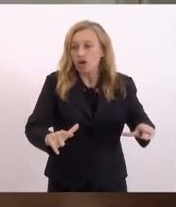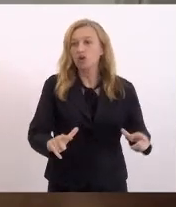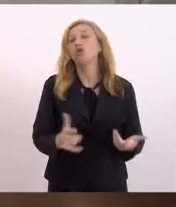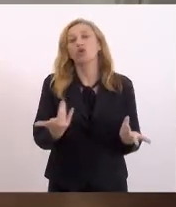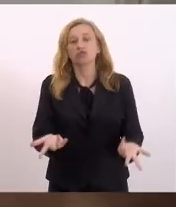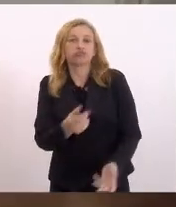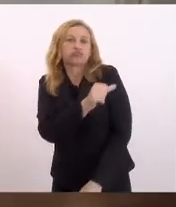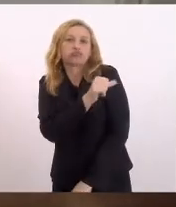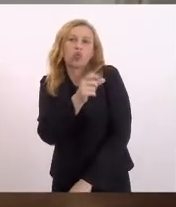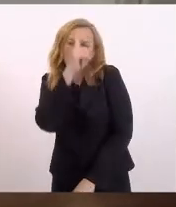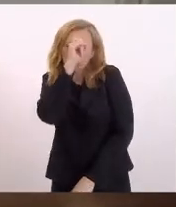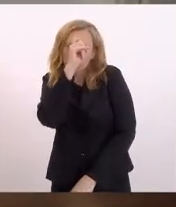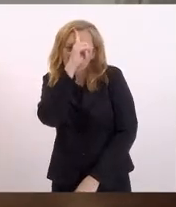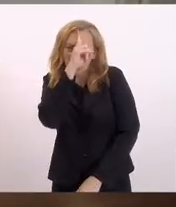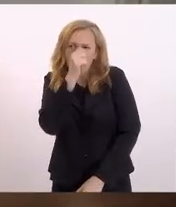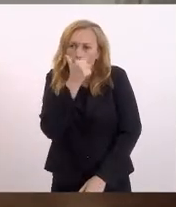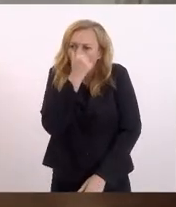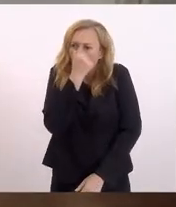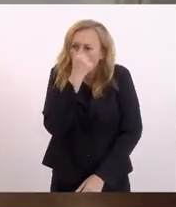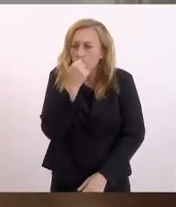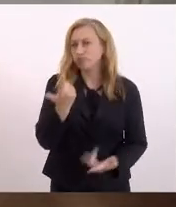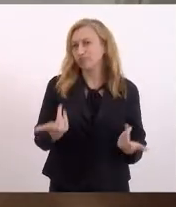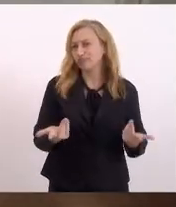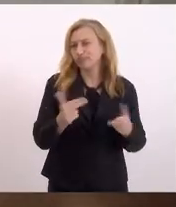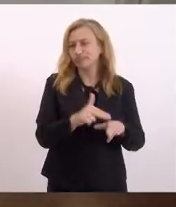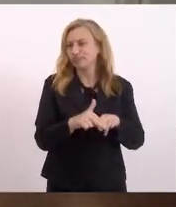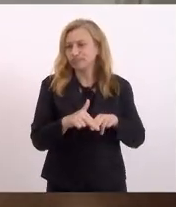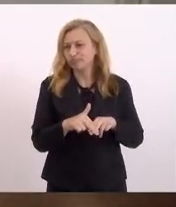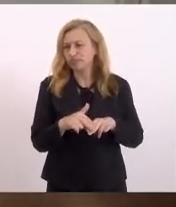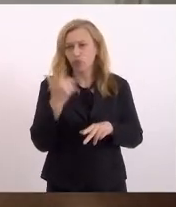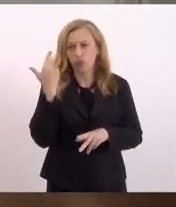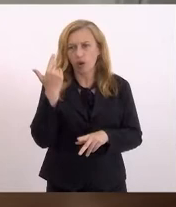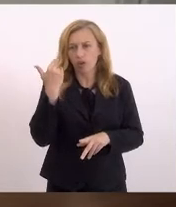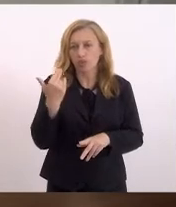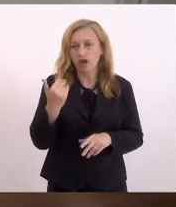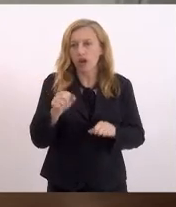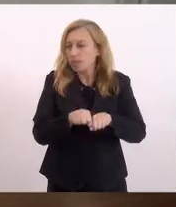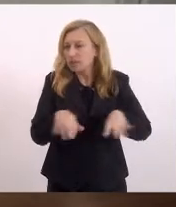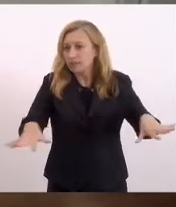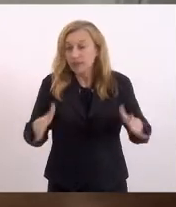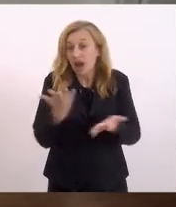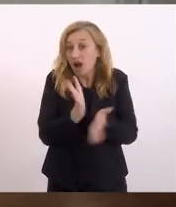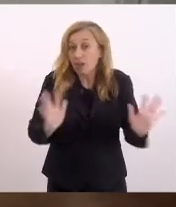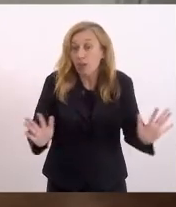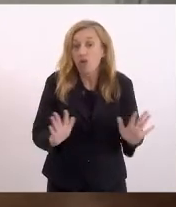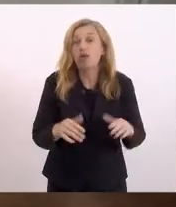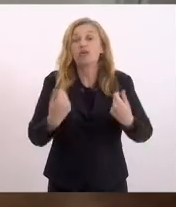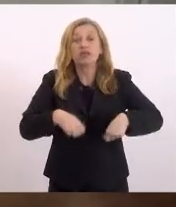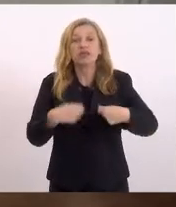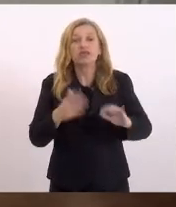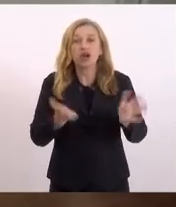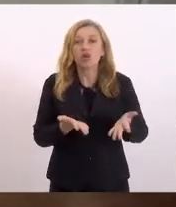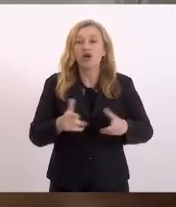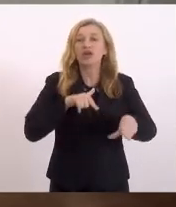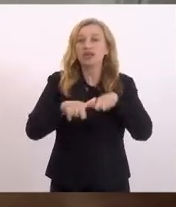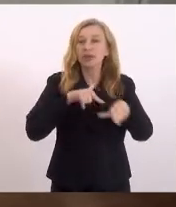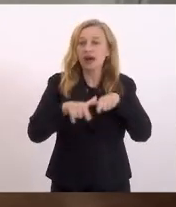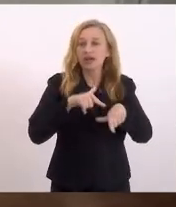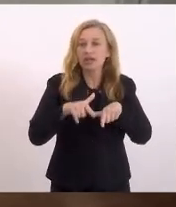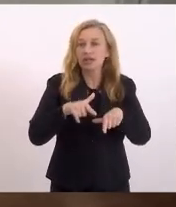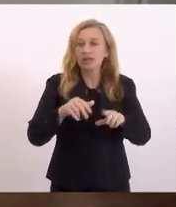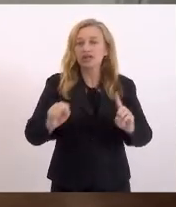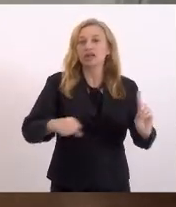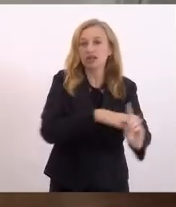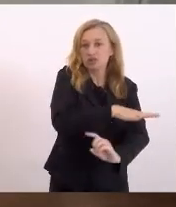atendimento, mas o sistema de saúde não está saturado. A pandemia já passou. O que a gente precisa agora é trabalhar para que a sociedade